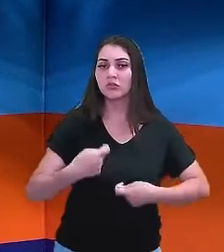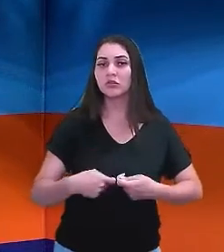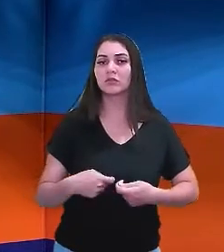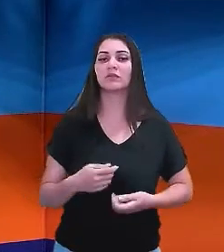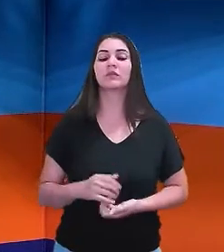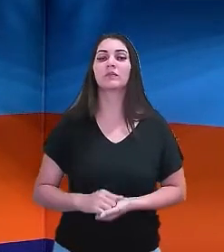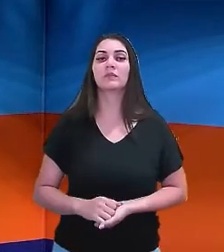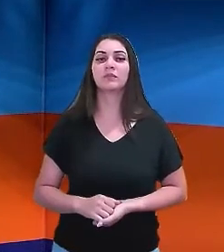administrativamente